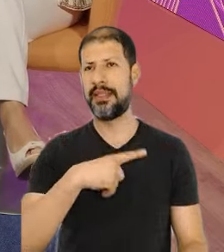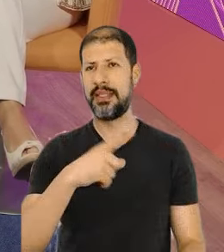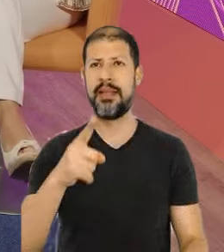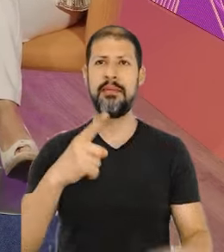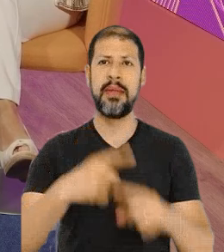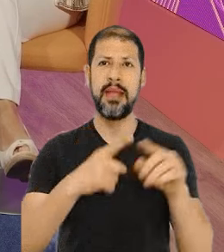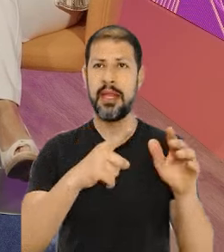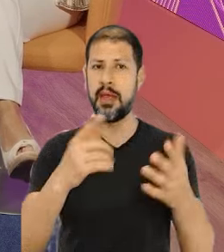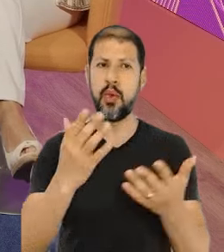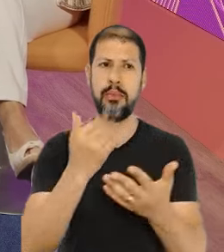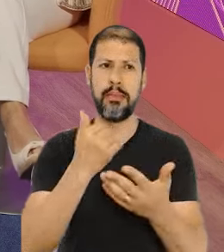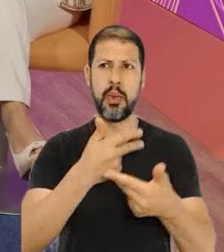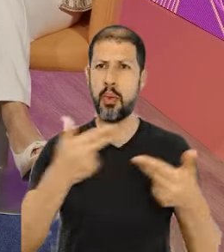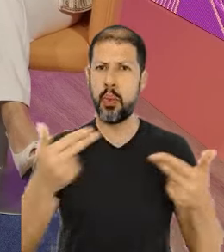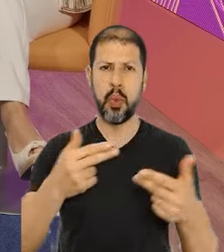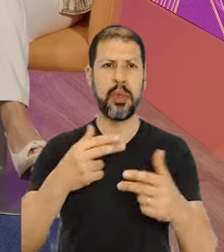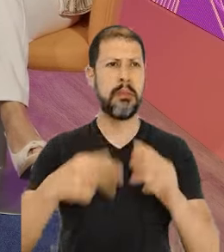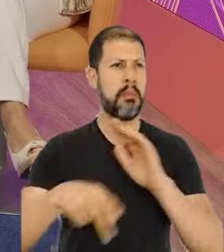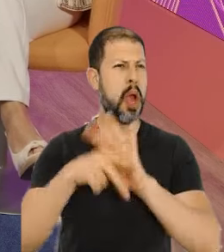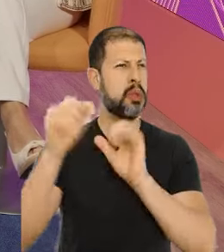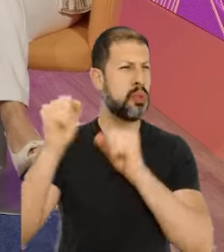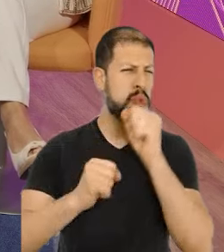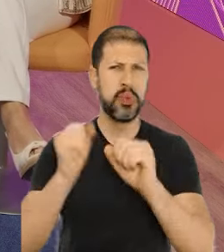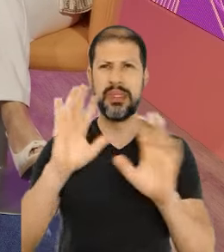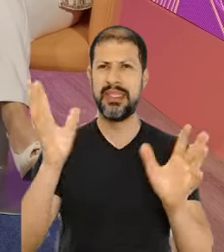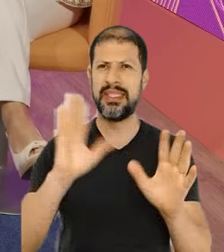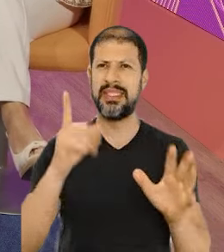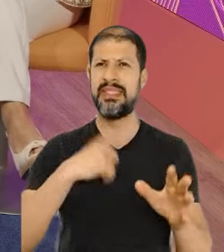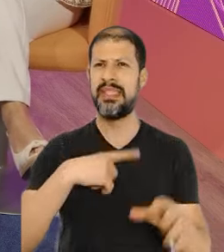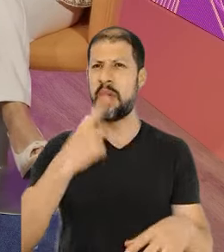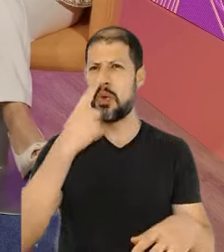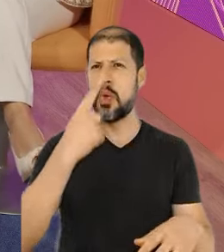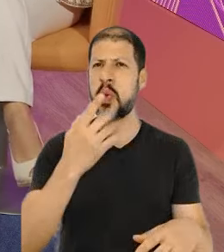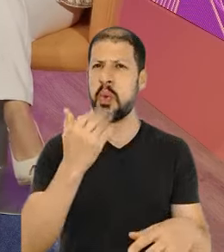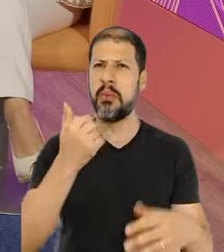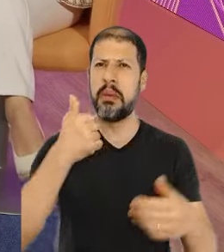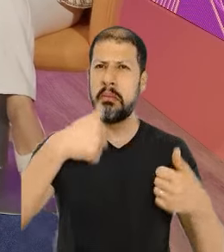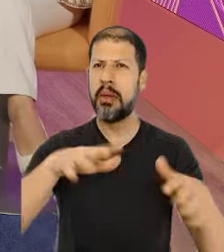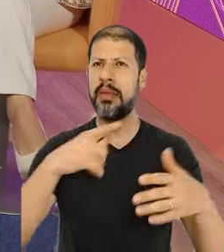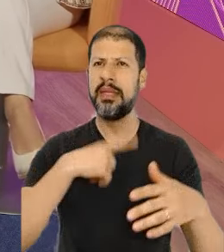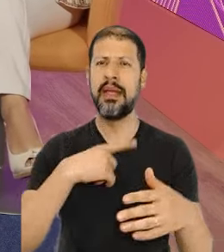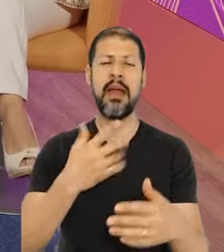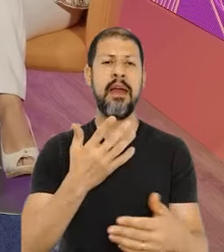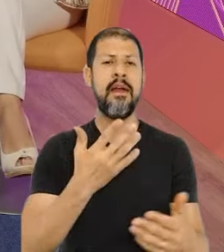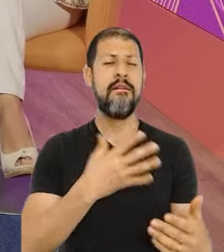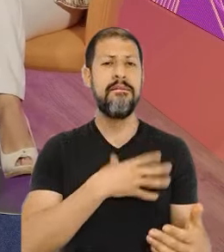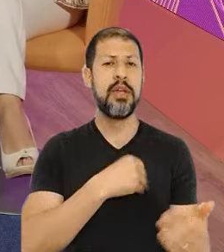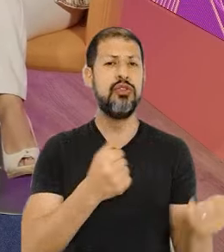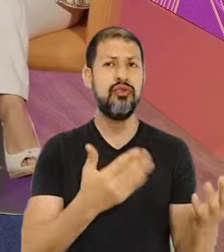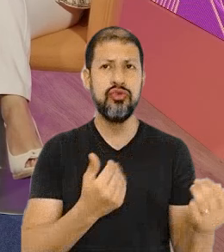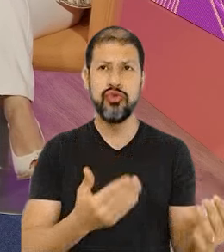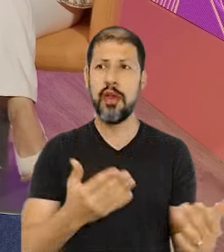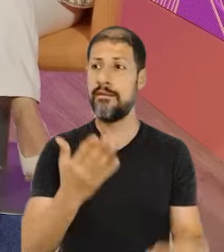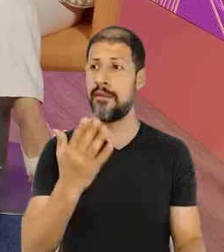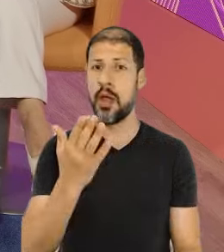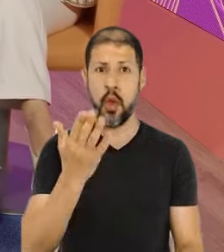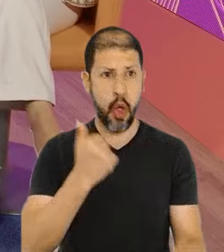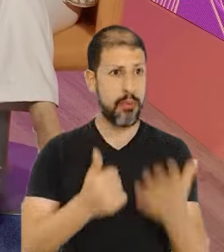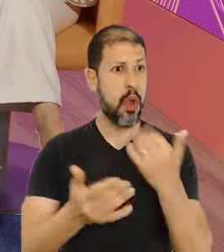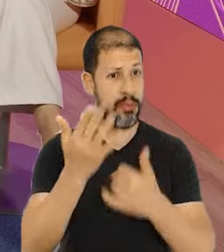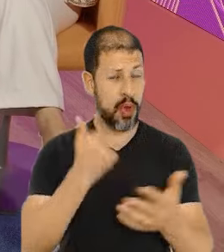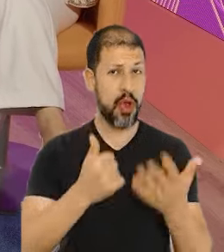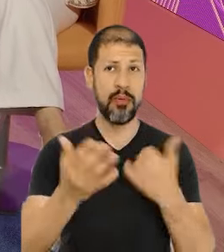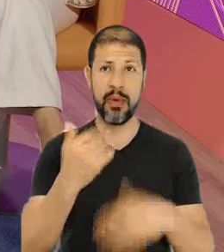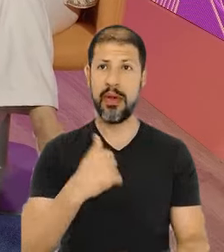filhos industrializados né até desperd se você tem filho adolescente filho adolescente não fica sem comida né